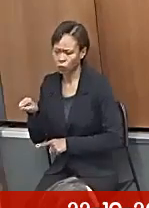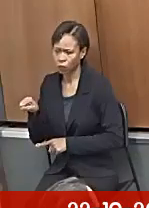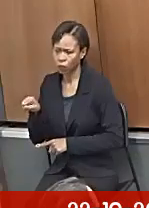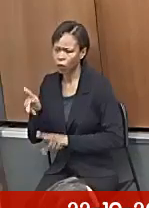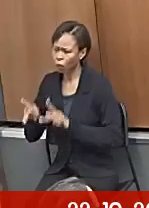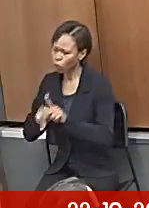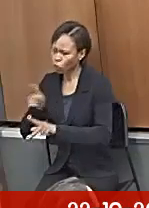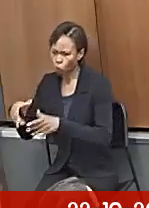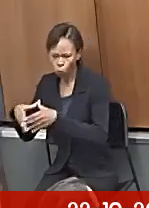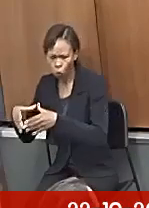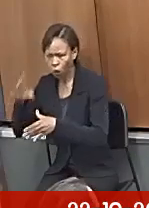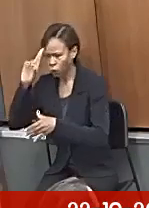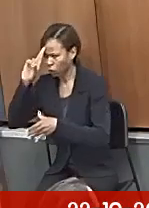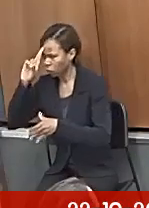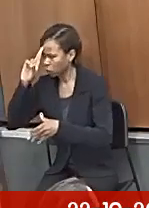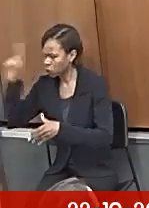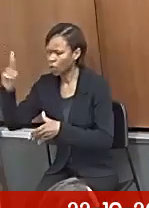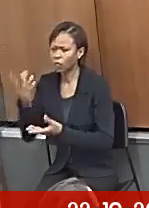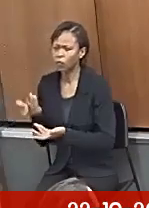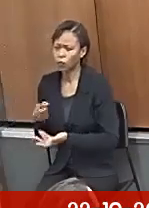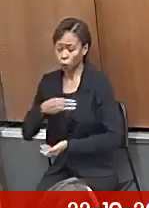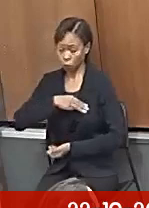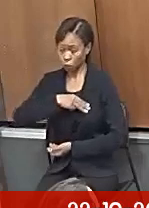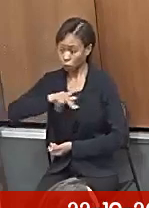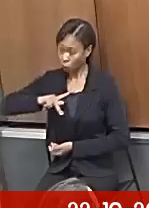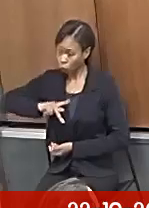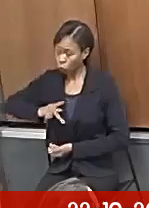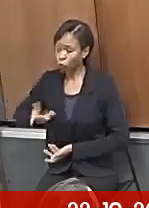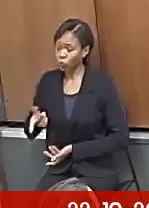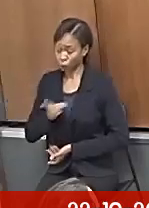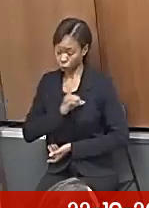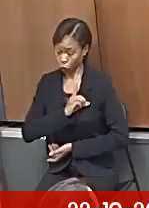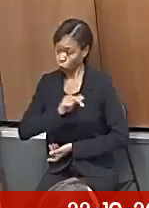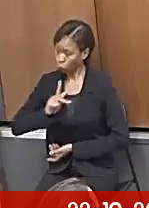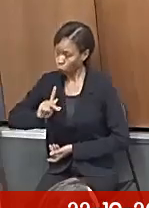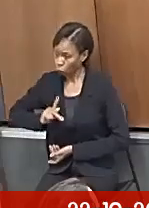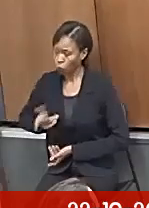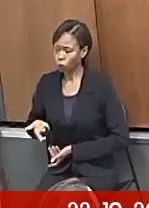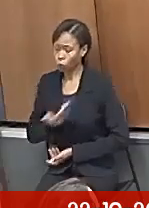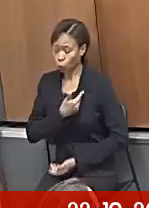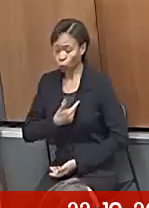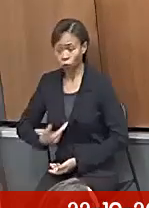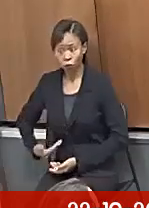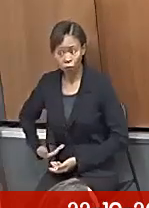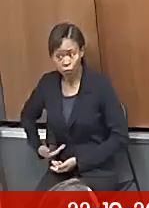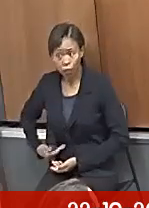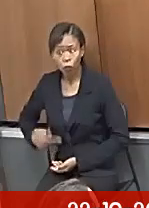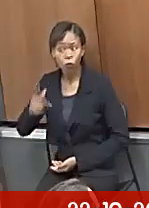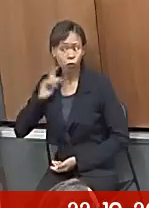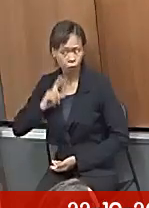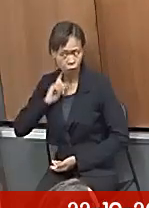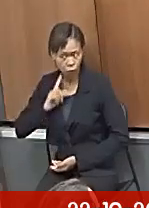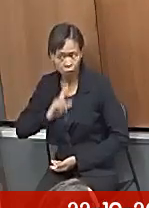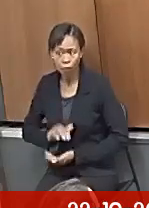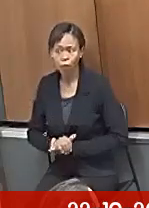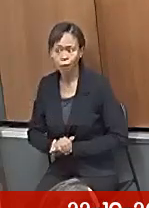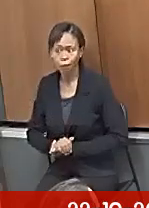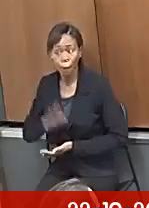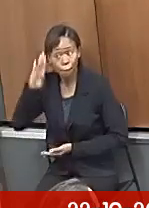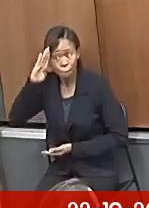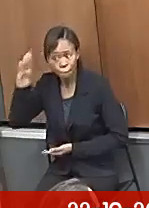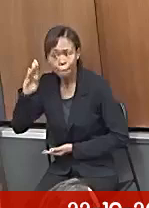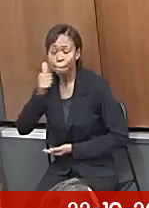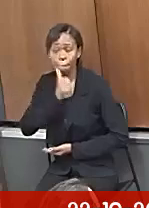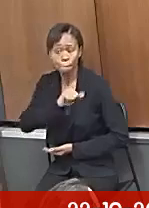autoridades, Defensoria Pública, Ministério Público, Governo do Estado, principalmente mães que